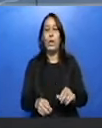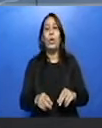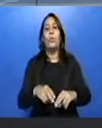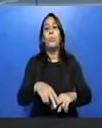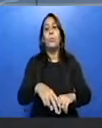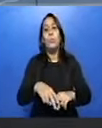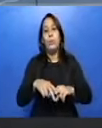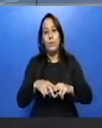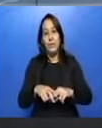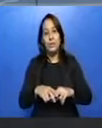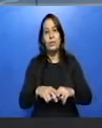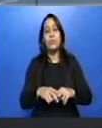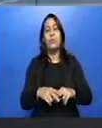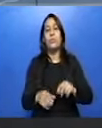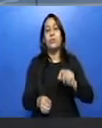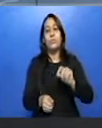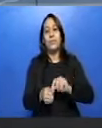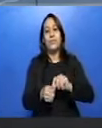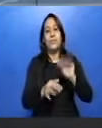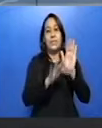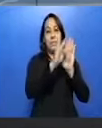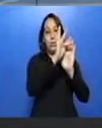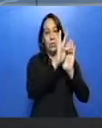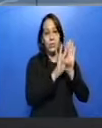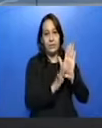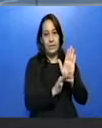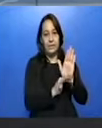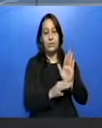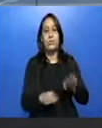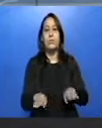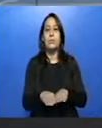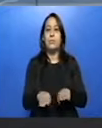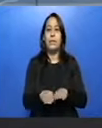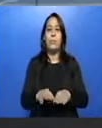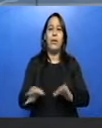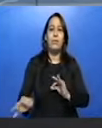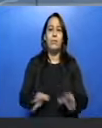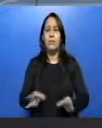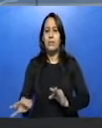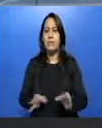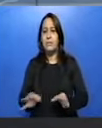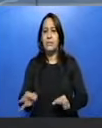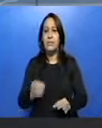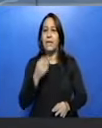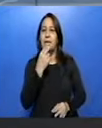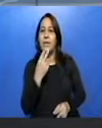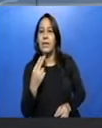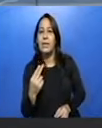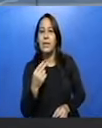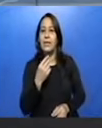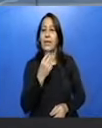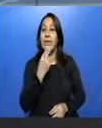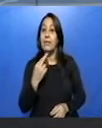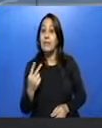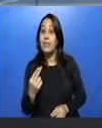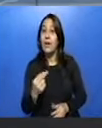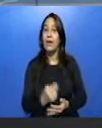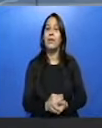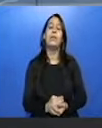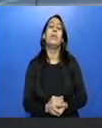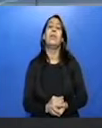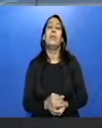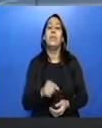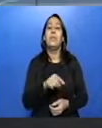oral. Mas mesmo para falar, você vai ter que organizar a sua fala. E quem que vai organizar? O seu